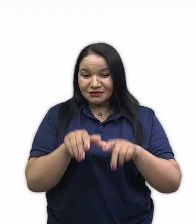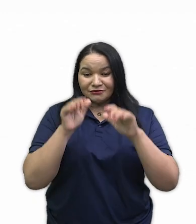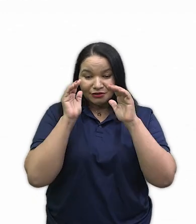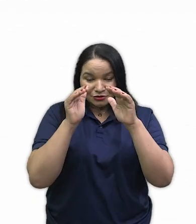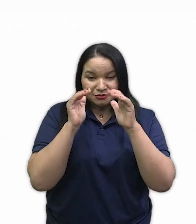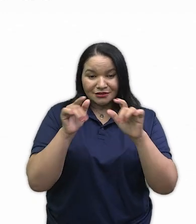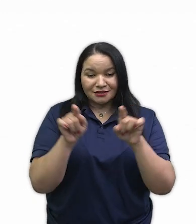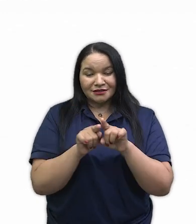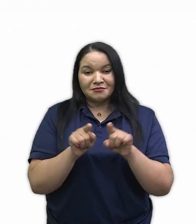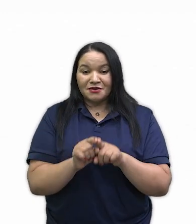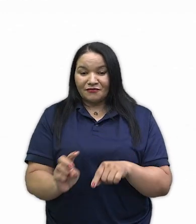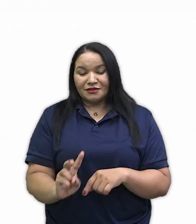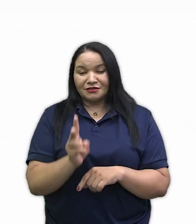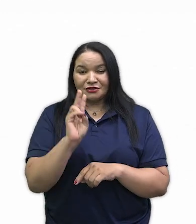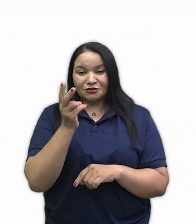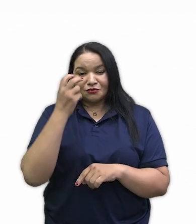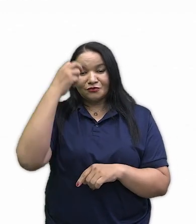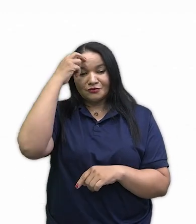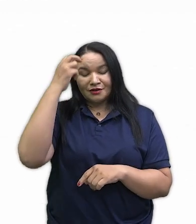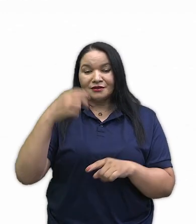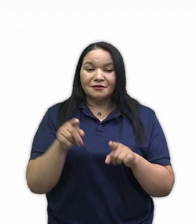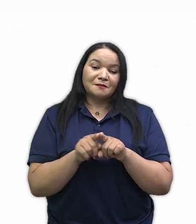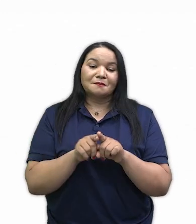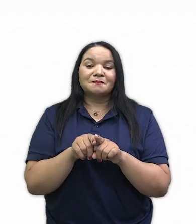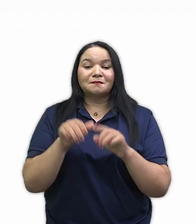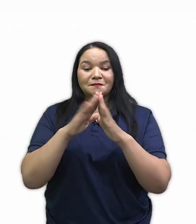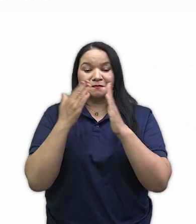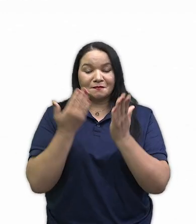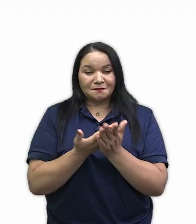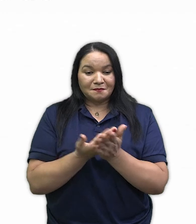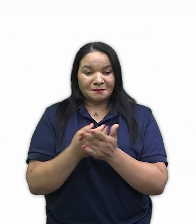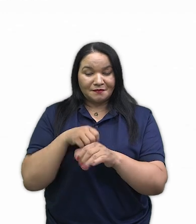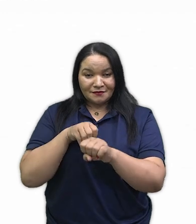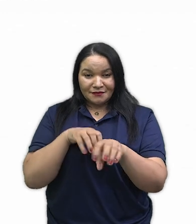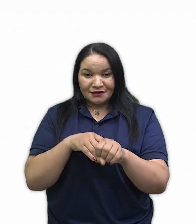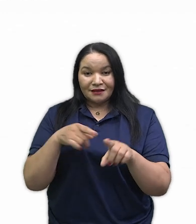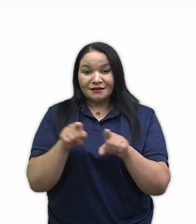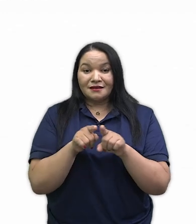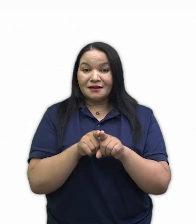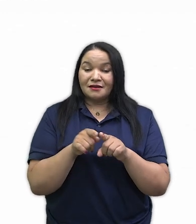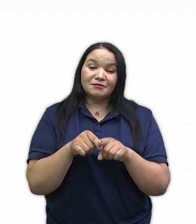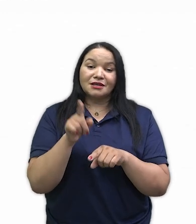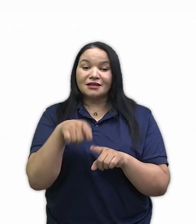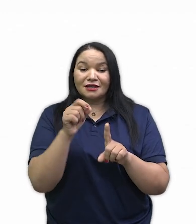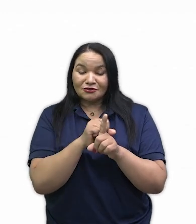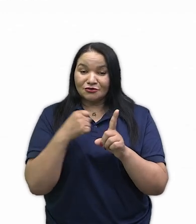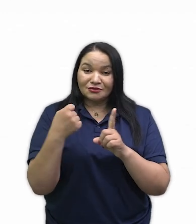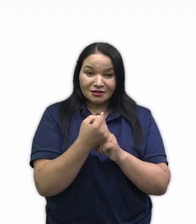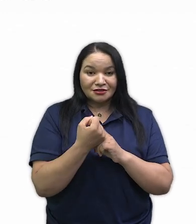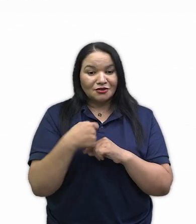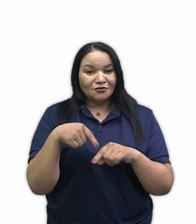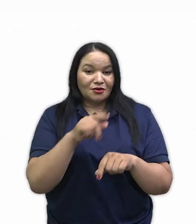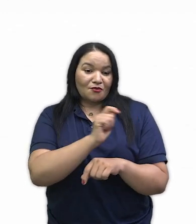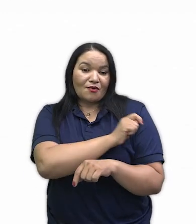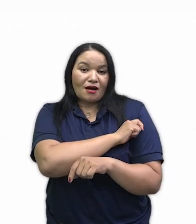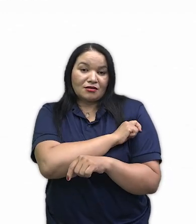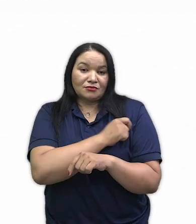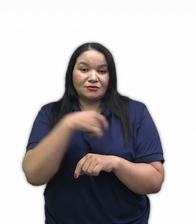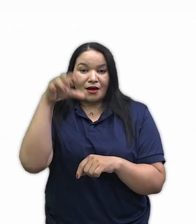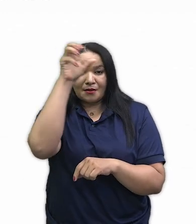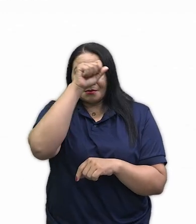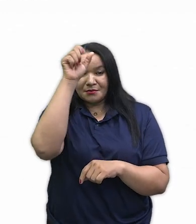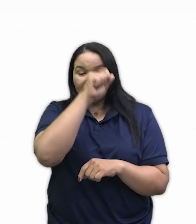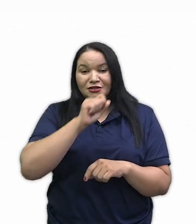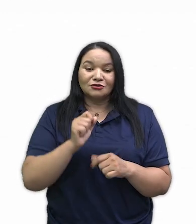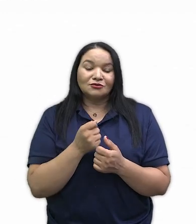valorização cultural. Ao serem ensinadas na escola, elas se tornam um meio de socialização, onde os alunos